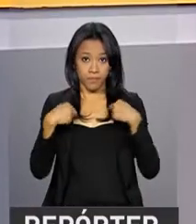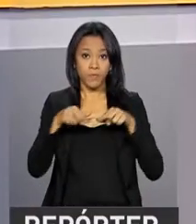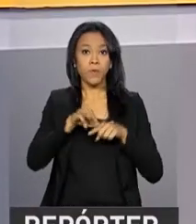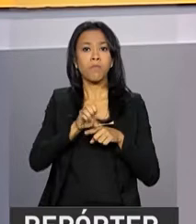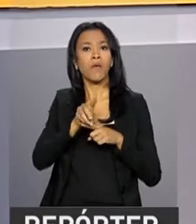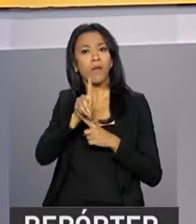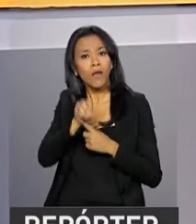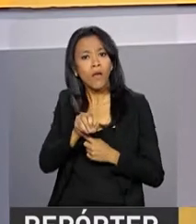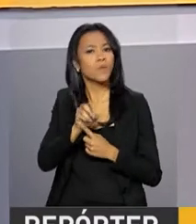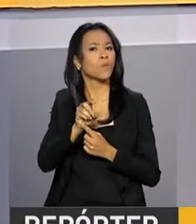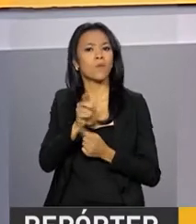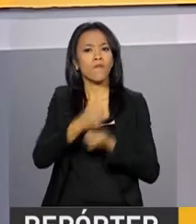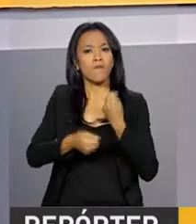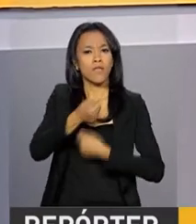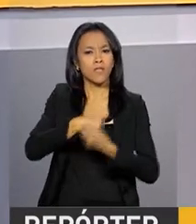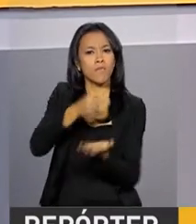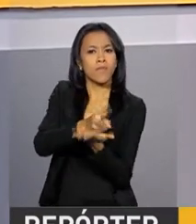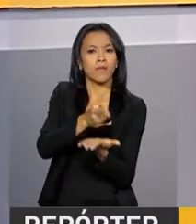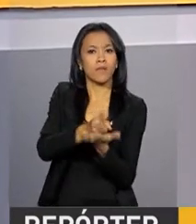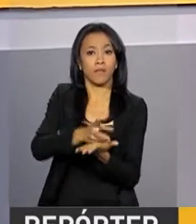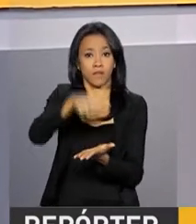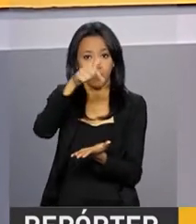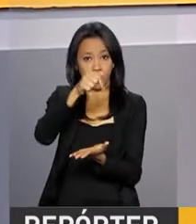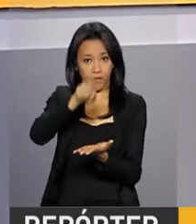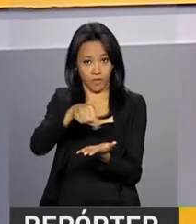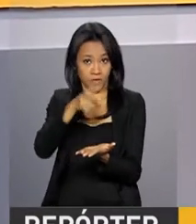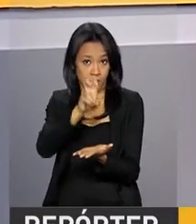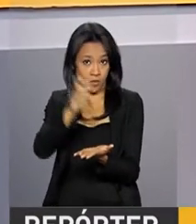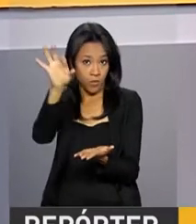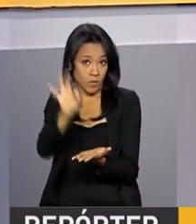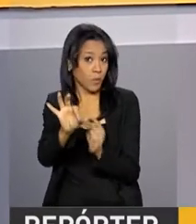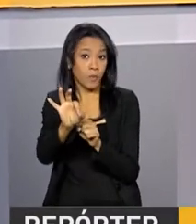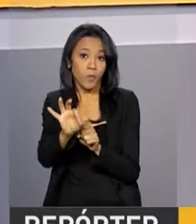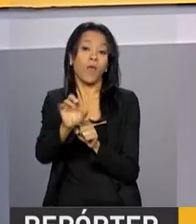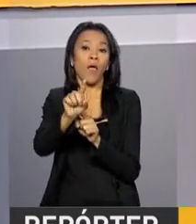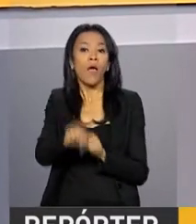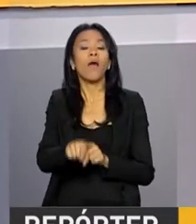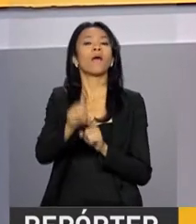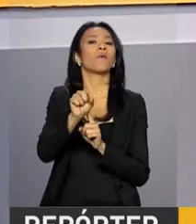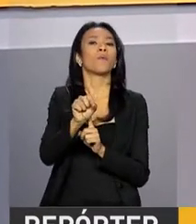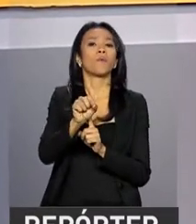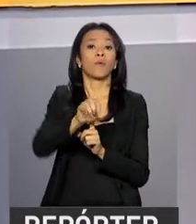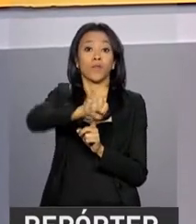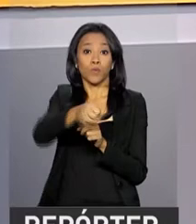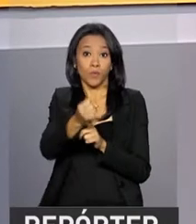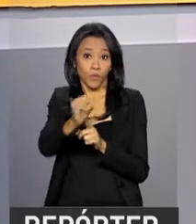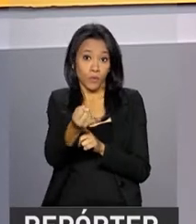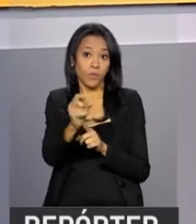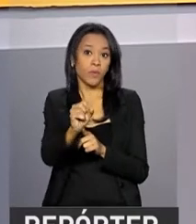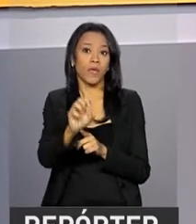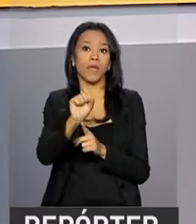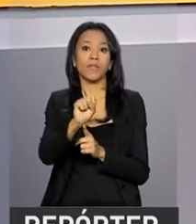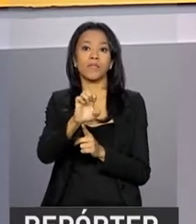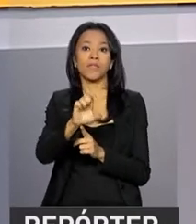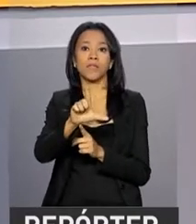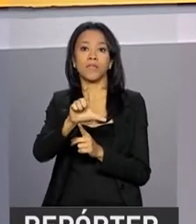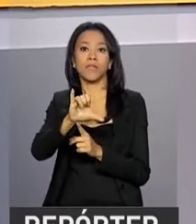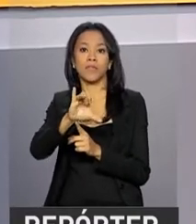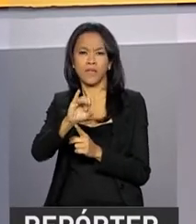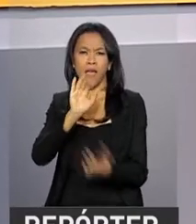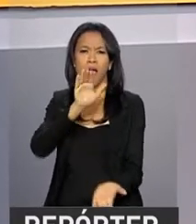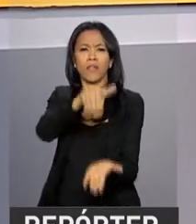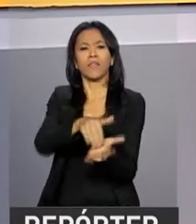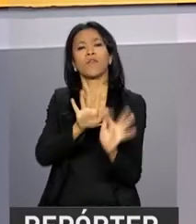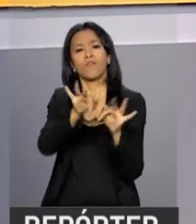mercado financeiro manteve em 76 por cento a estimativa para a taxa básica de juros da economia a selic até o